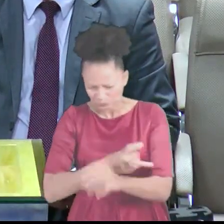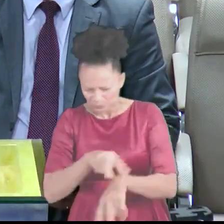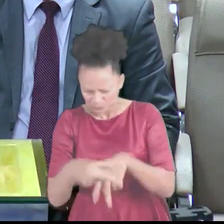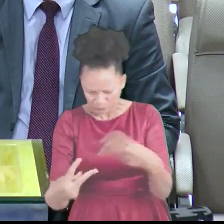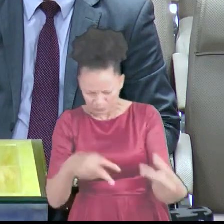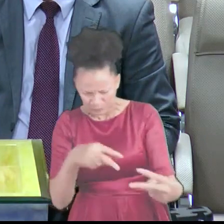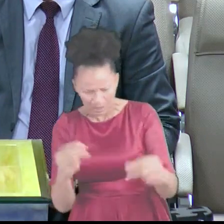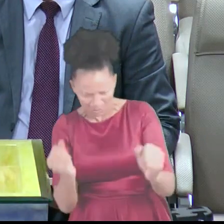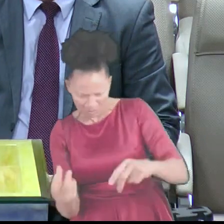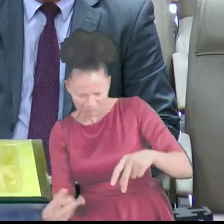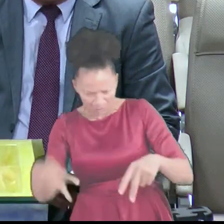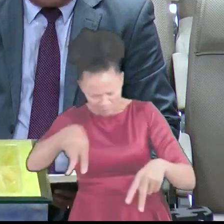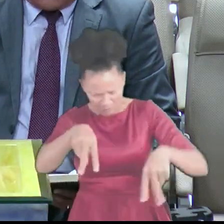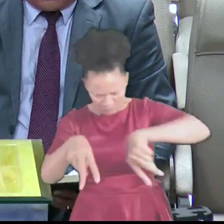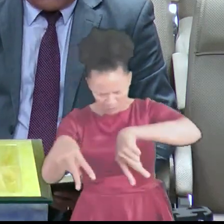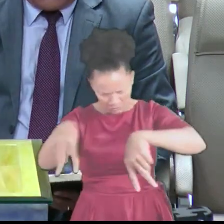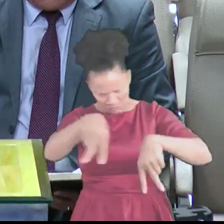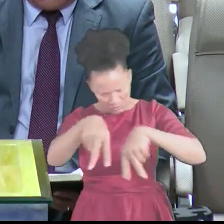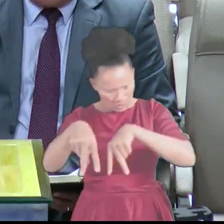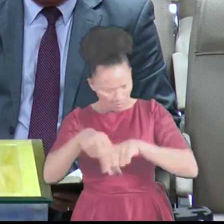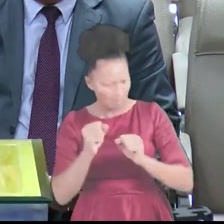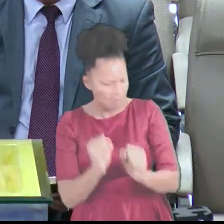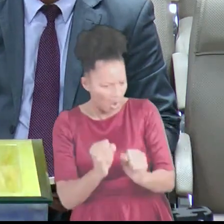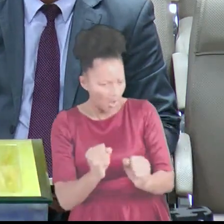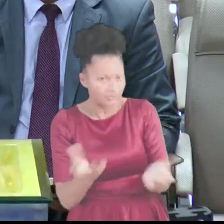estes ossos?